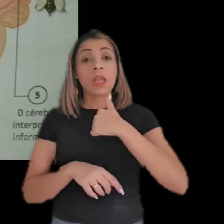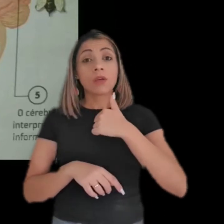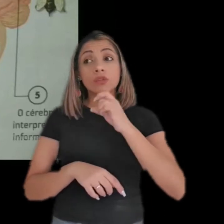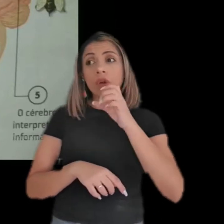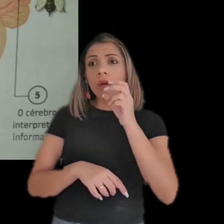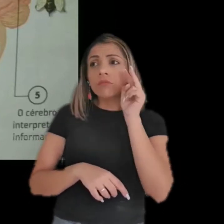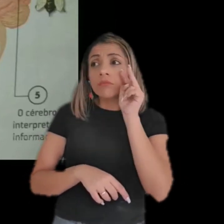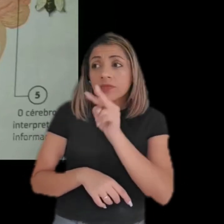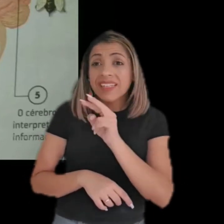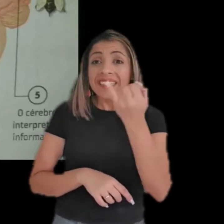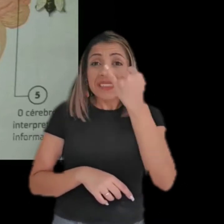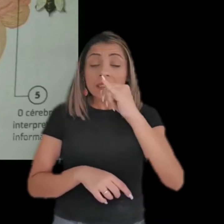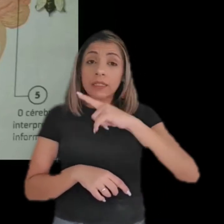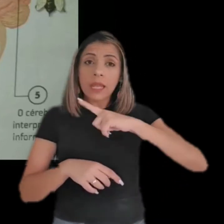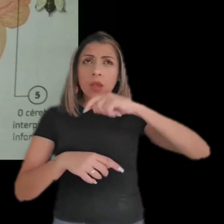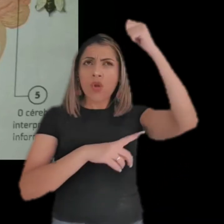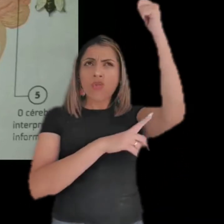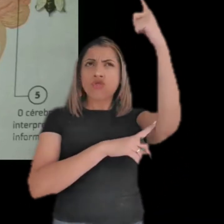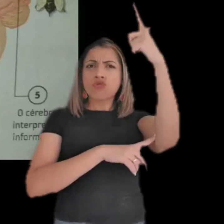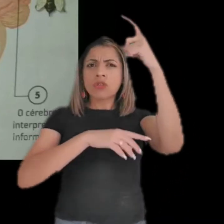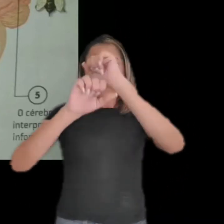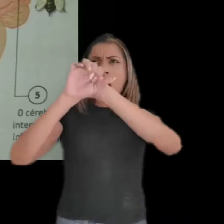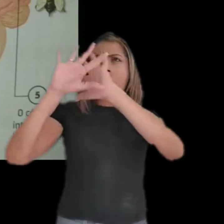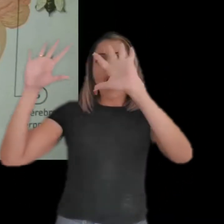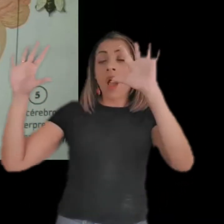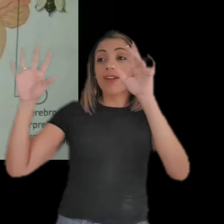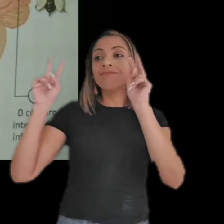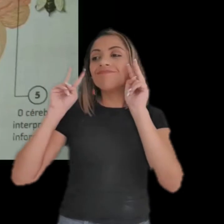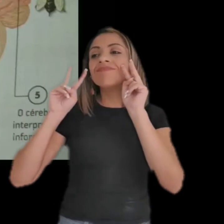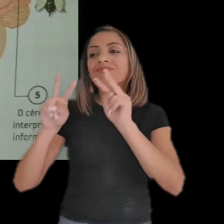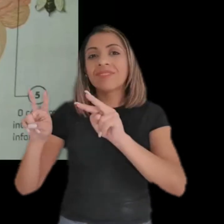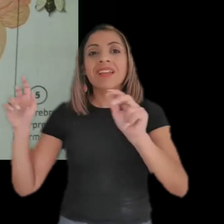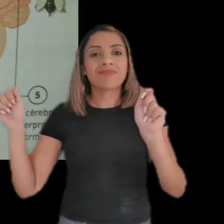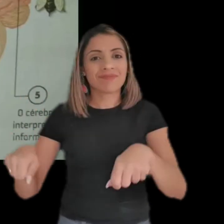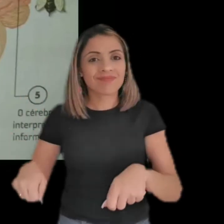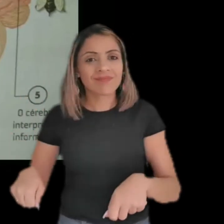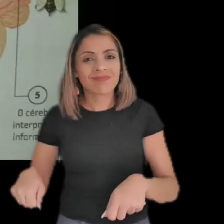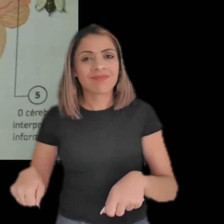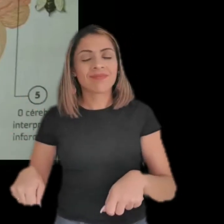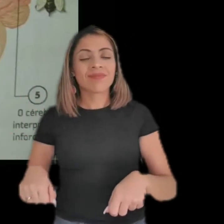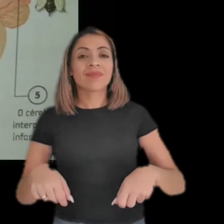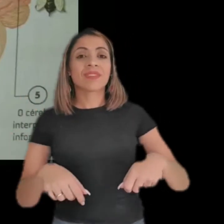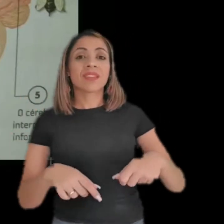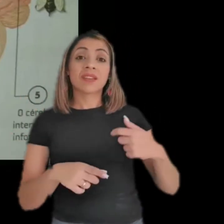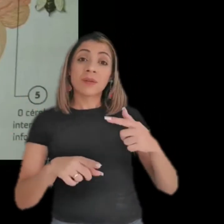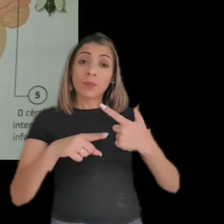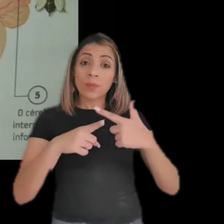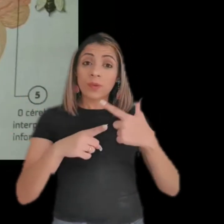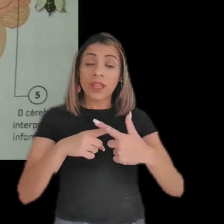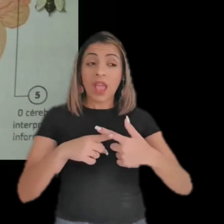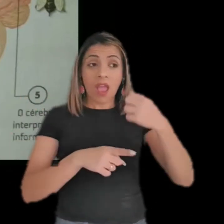quando está iluminado o ambiente, tem uma certa luminosidade. Então, a luz, né, proveniente, que é refletida pelos